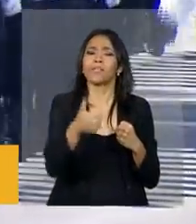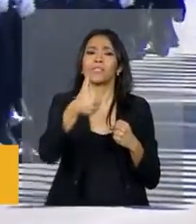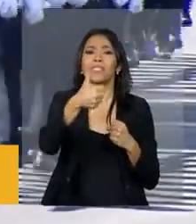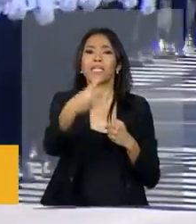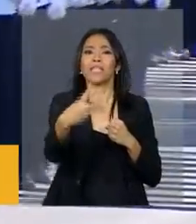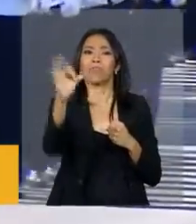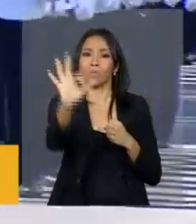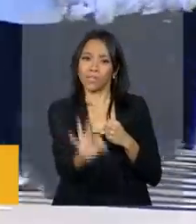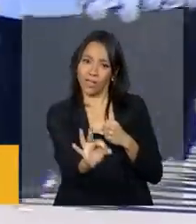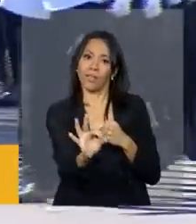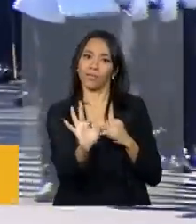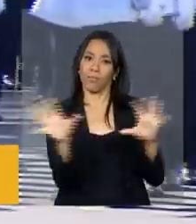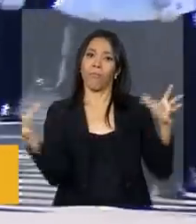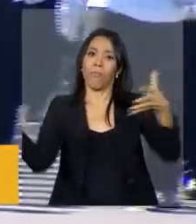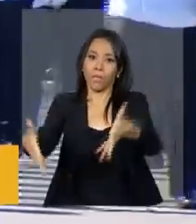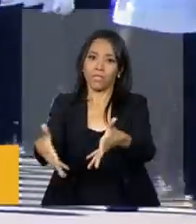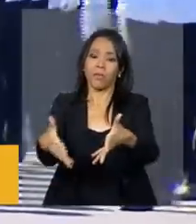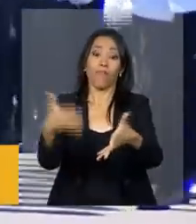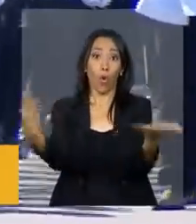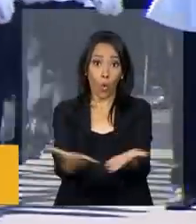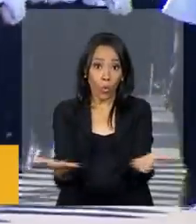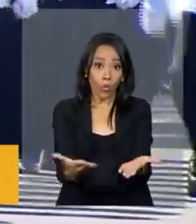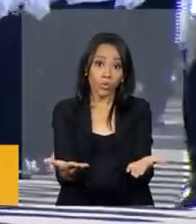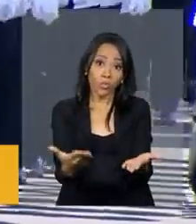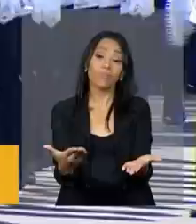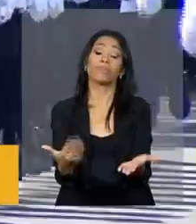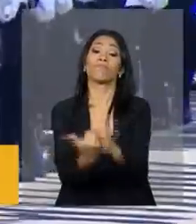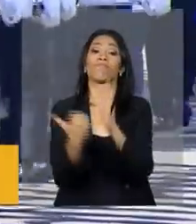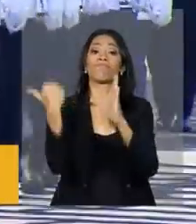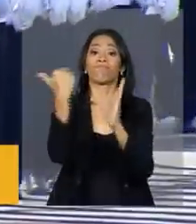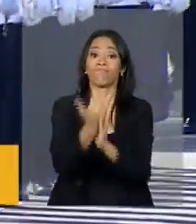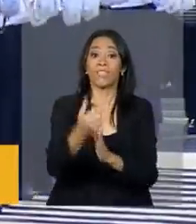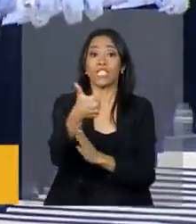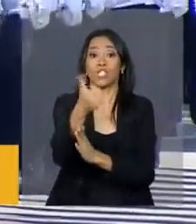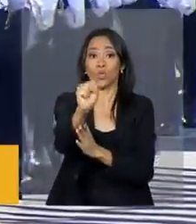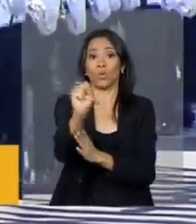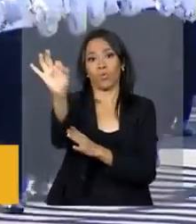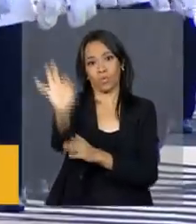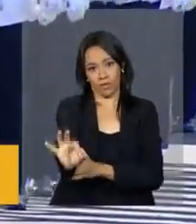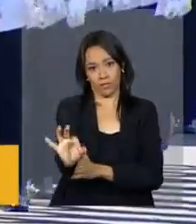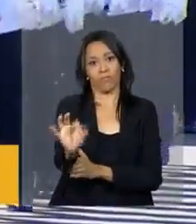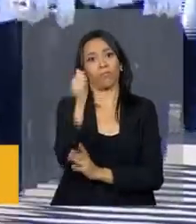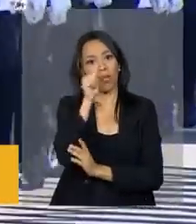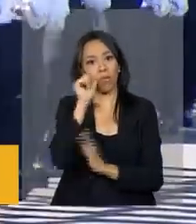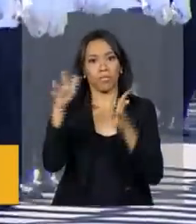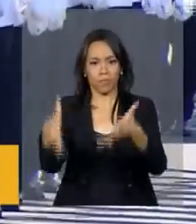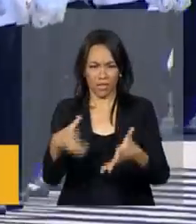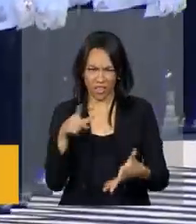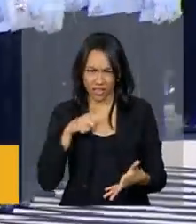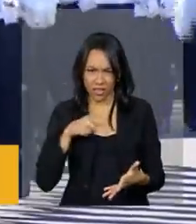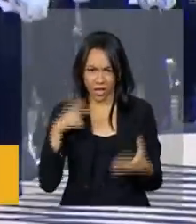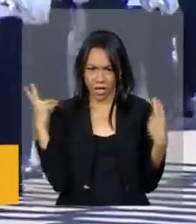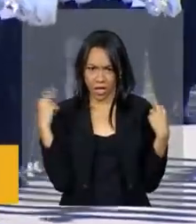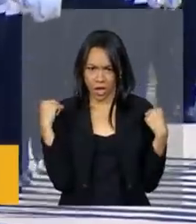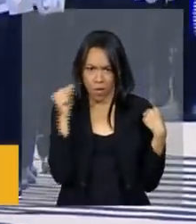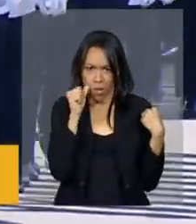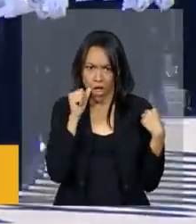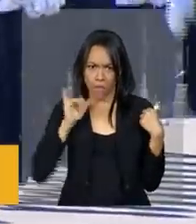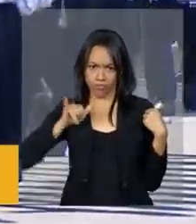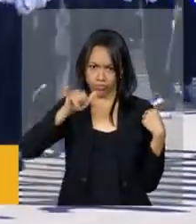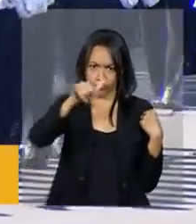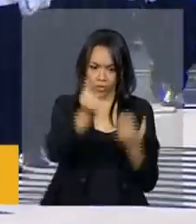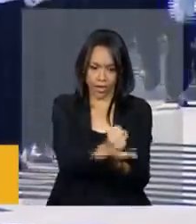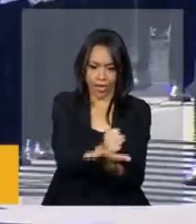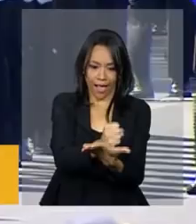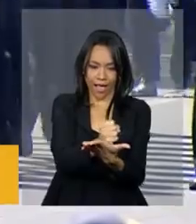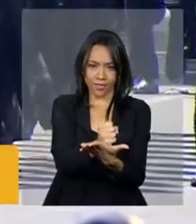13% do efetivo de Força Aérea Brasileira, hoje já chegou à beira dos 18%. E já tem uma piloto de caça, não tem? Uma piloto de